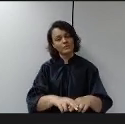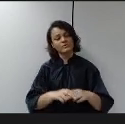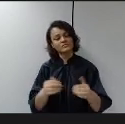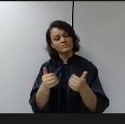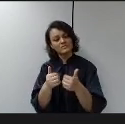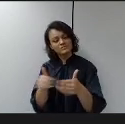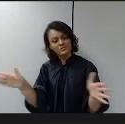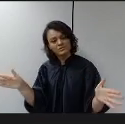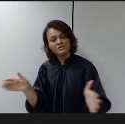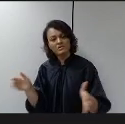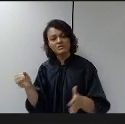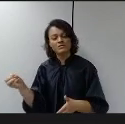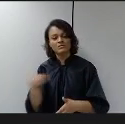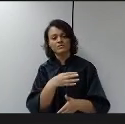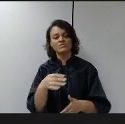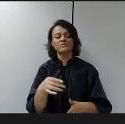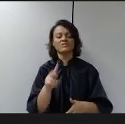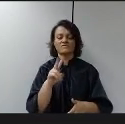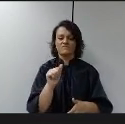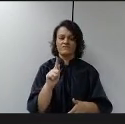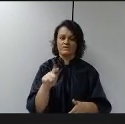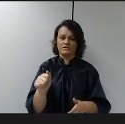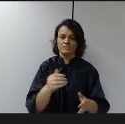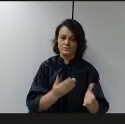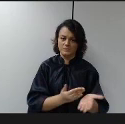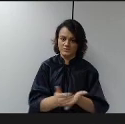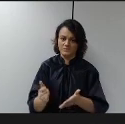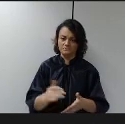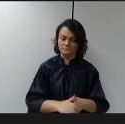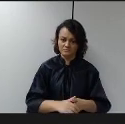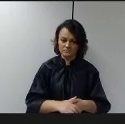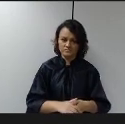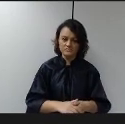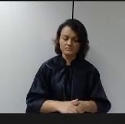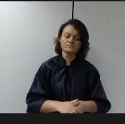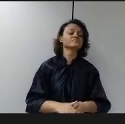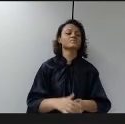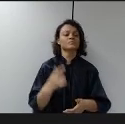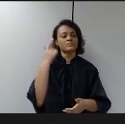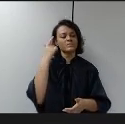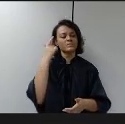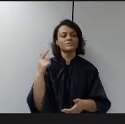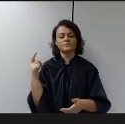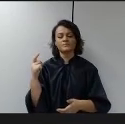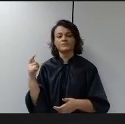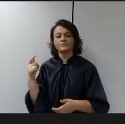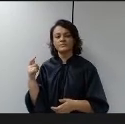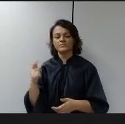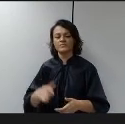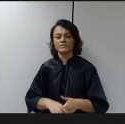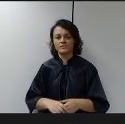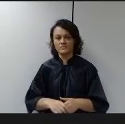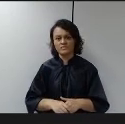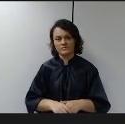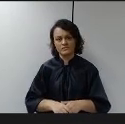para novas vagas, sendo que os candidatos tinham sido